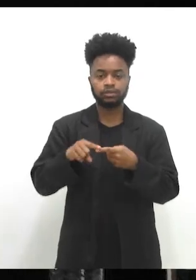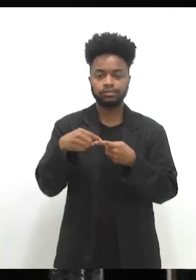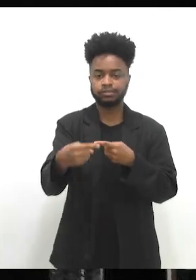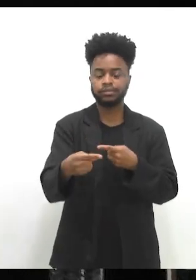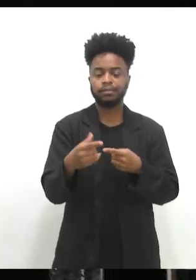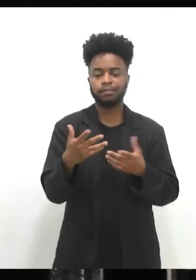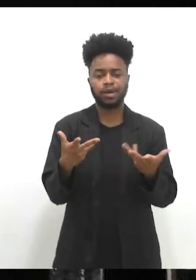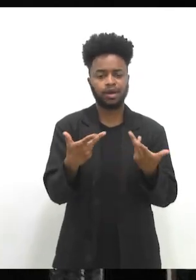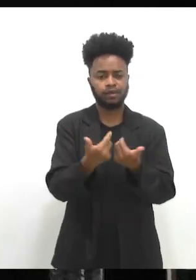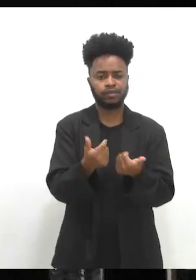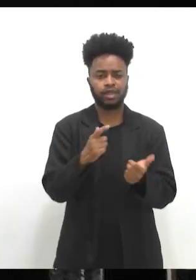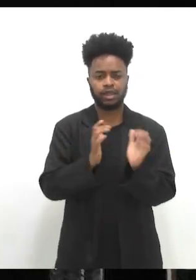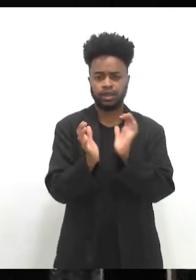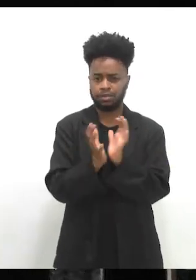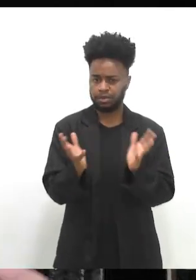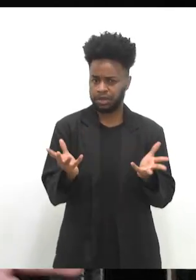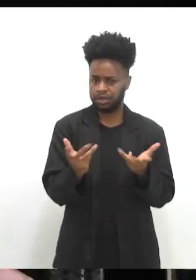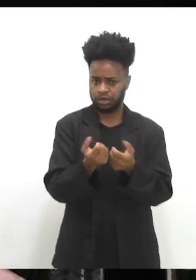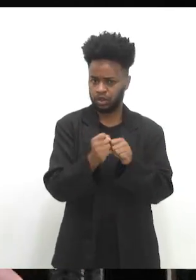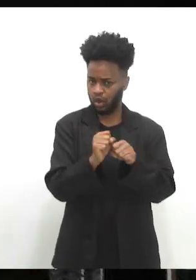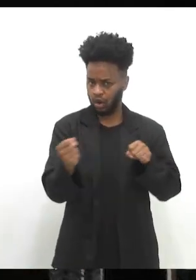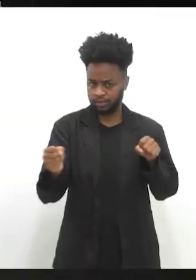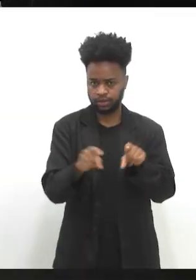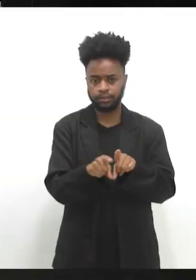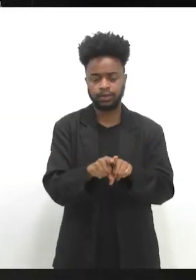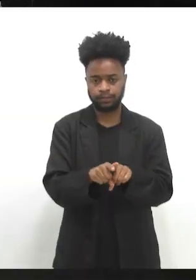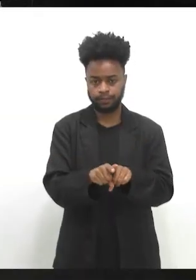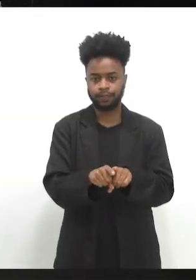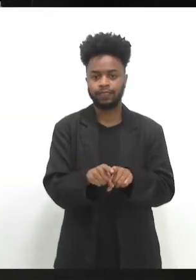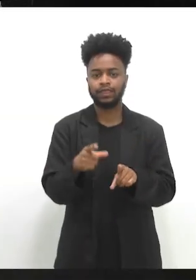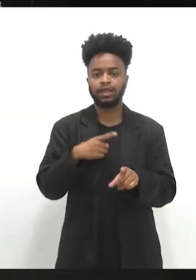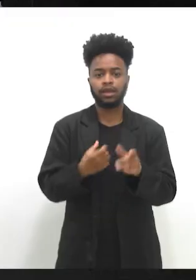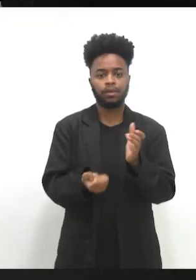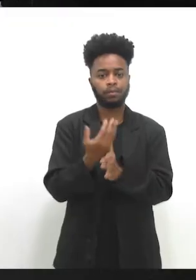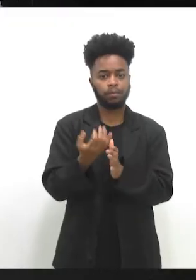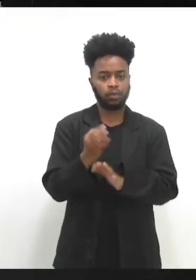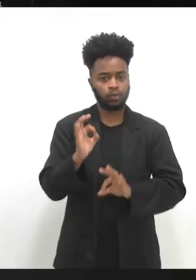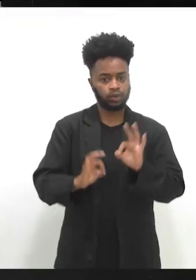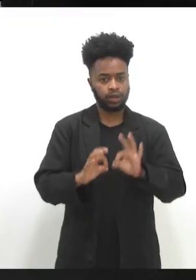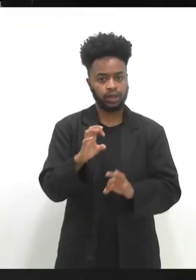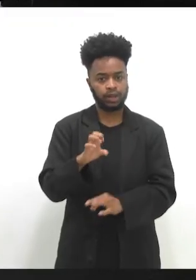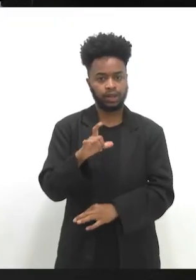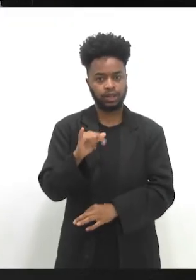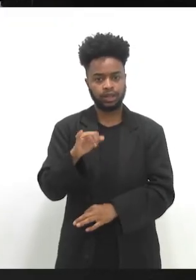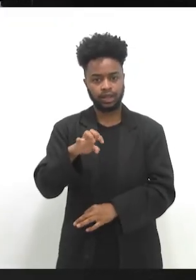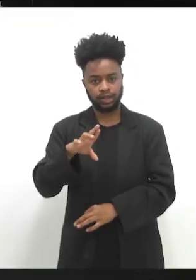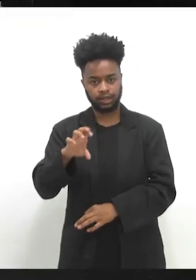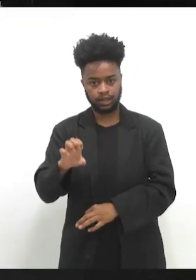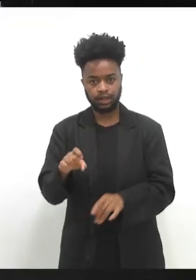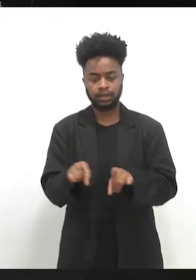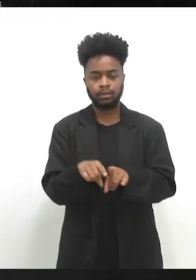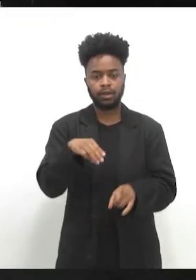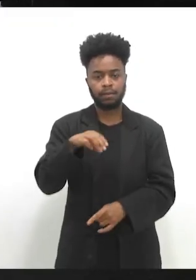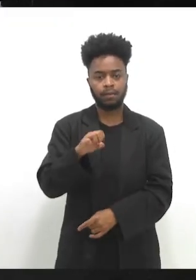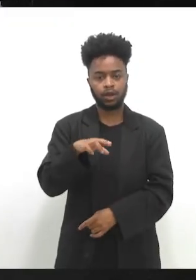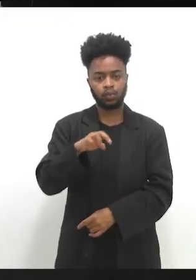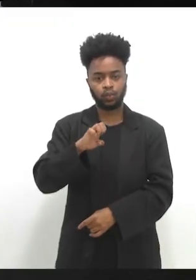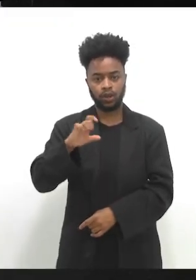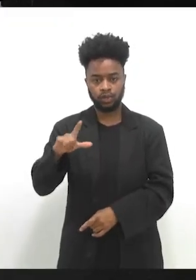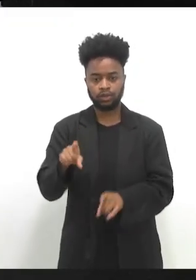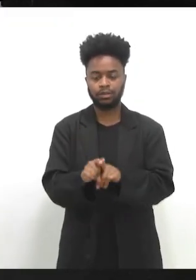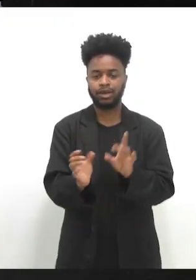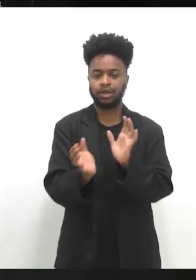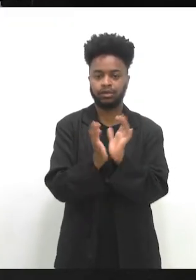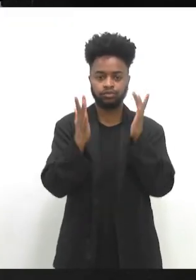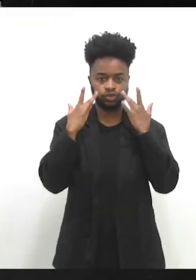E é uma maravilha, estou muito feliz. É uma equipe grande também para fazer, tá? Então temos a produtora Helene Nascimento, o coordenador Manuel Mendes e toda a equipe